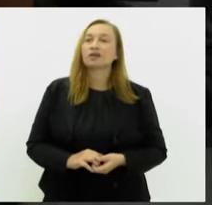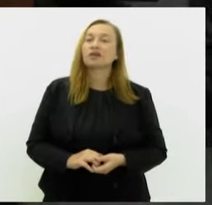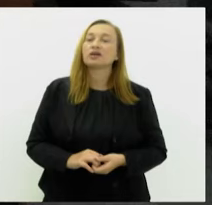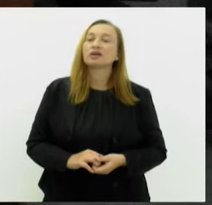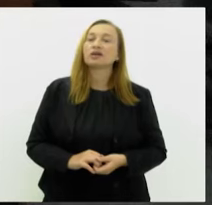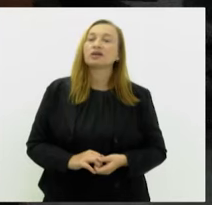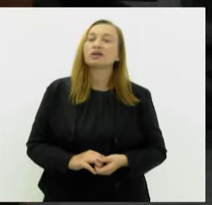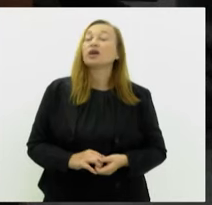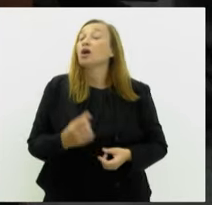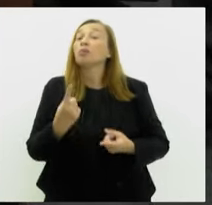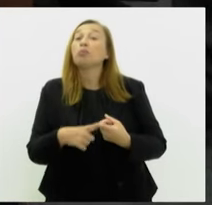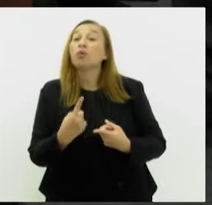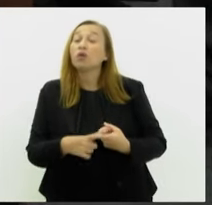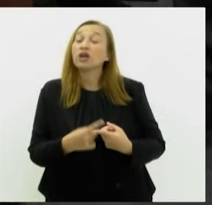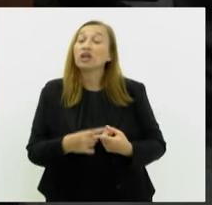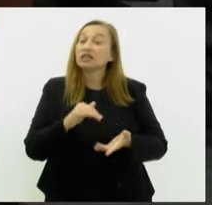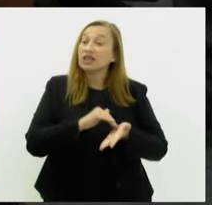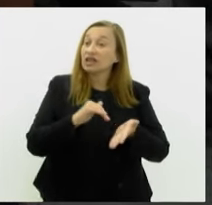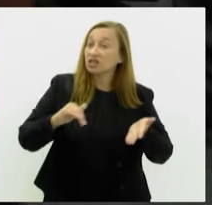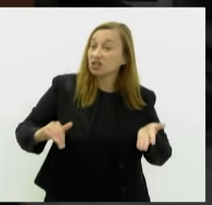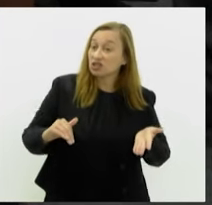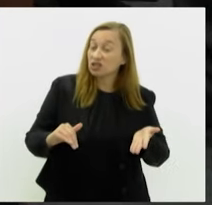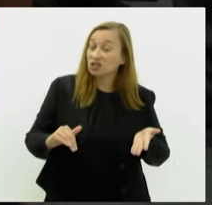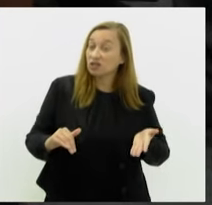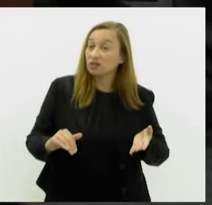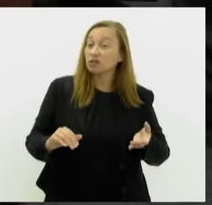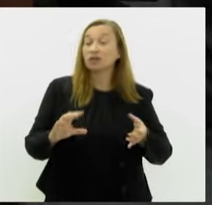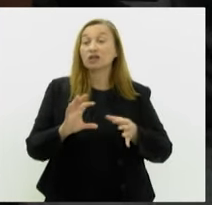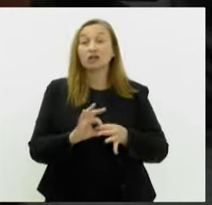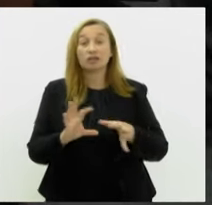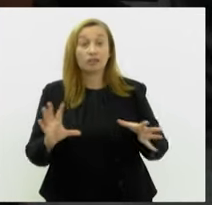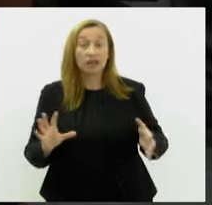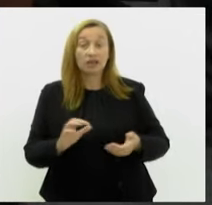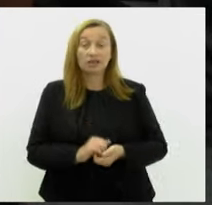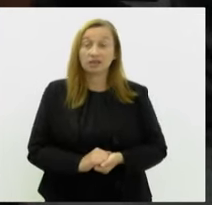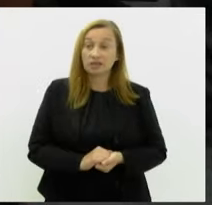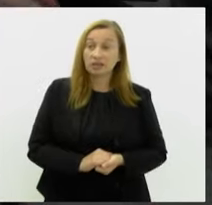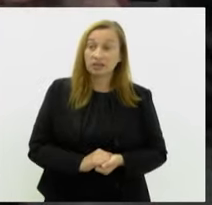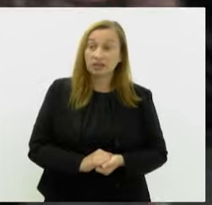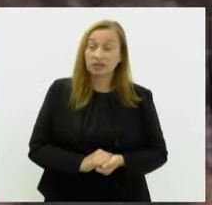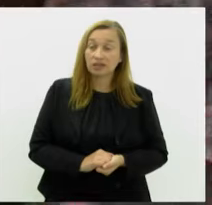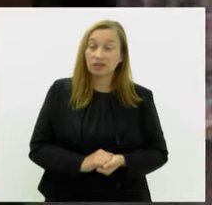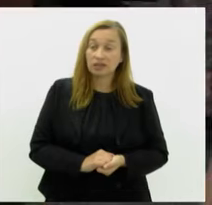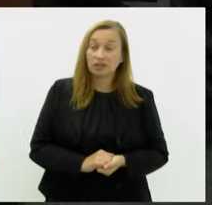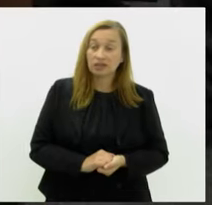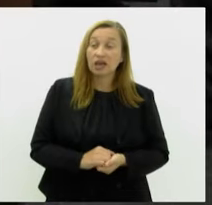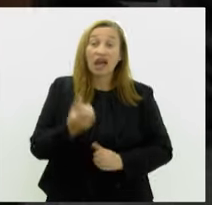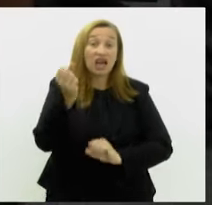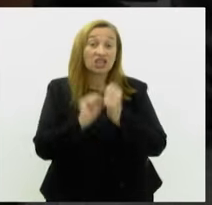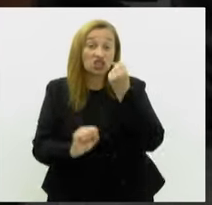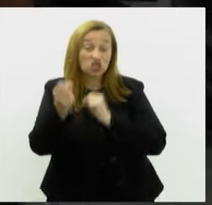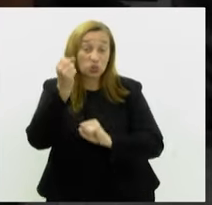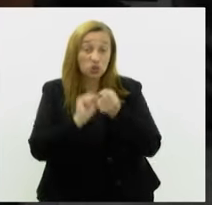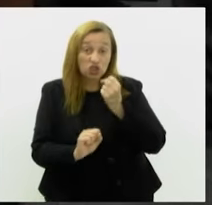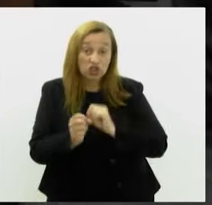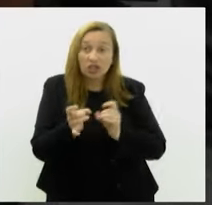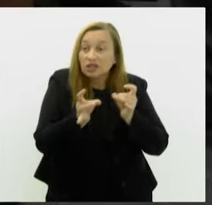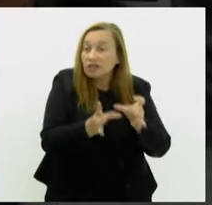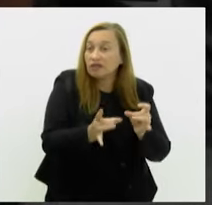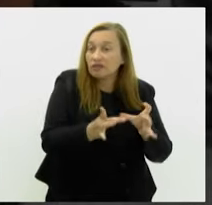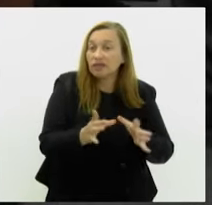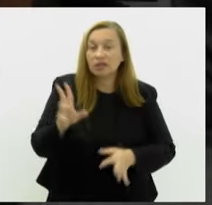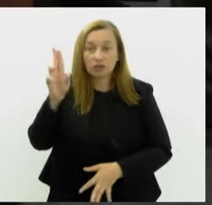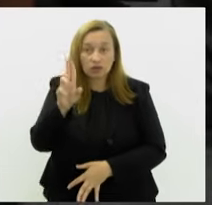decide. Por que que se retira do deliberativo a indústria, o comércio e a